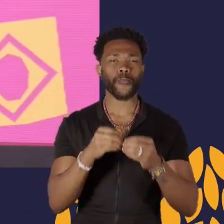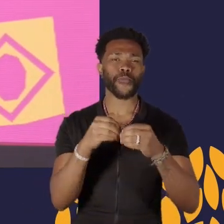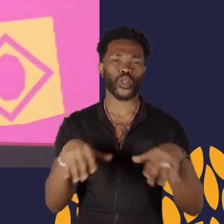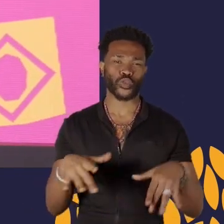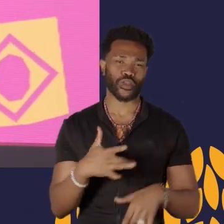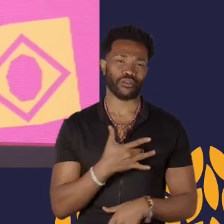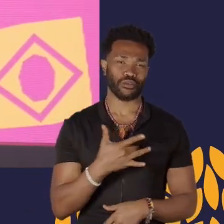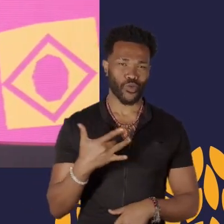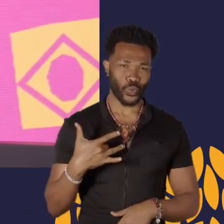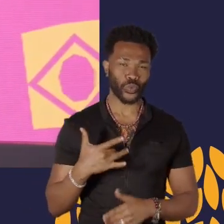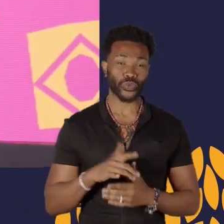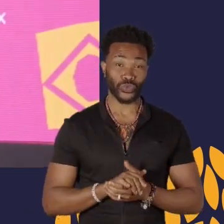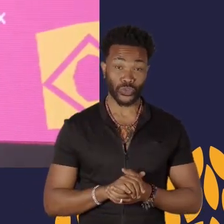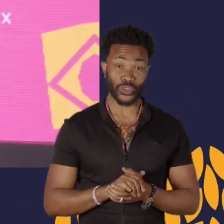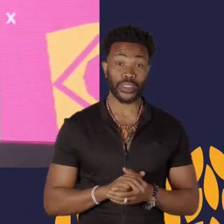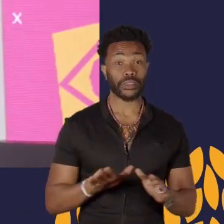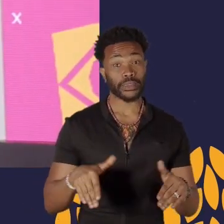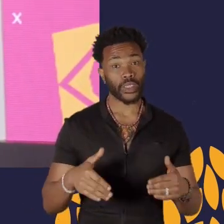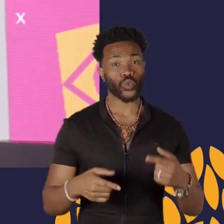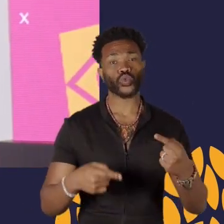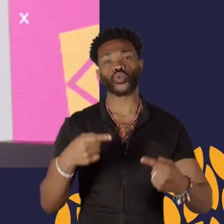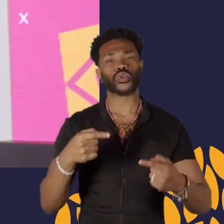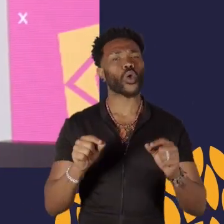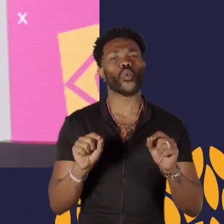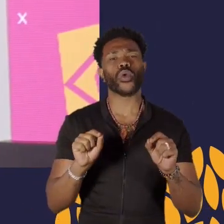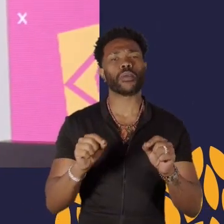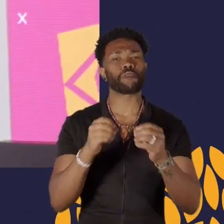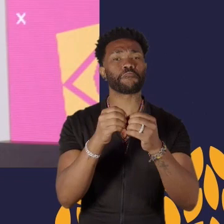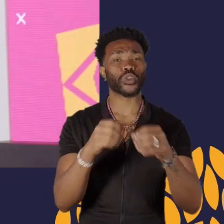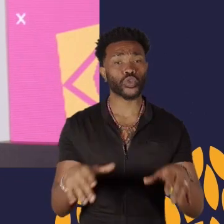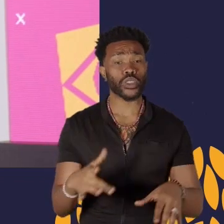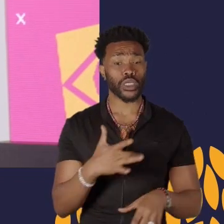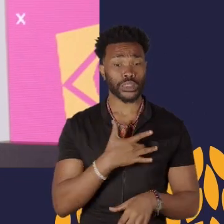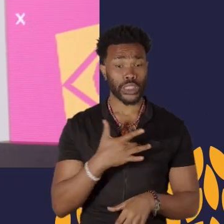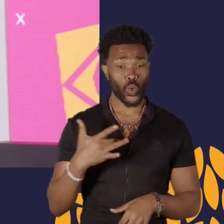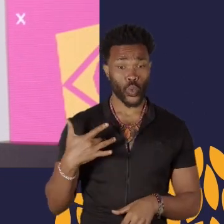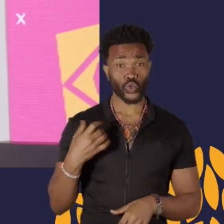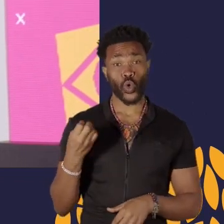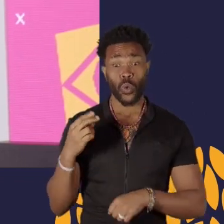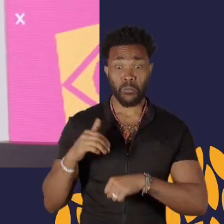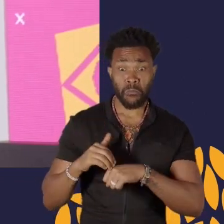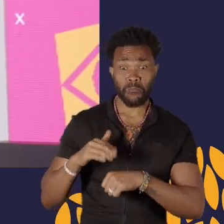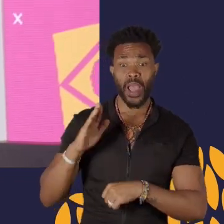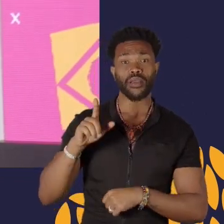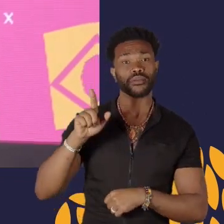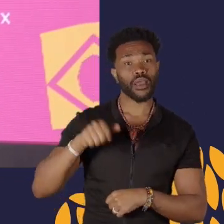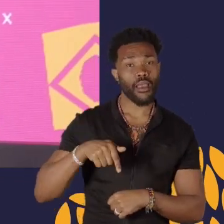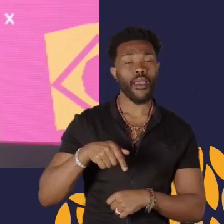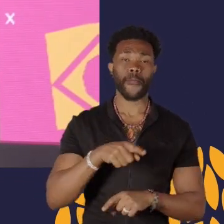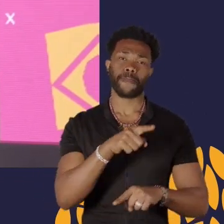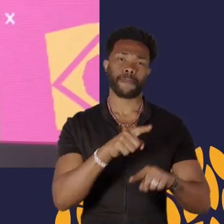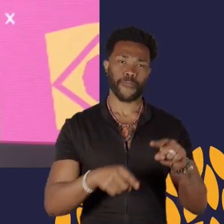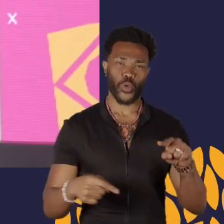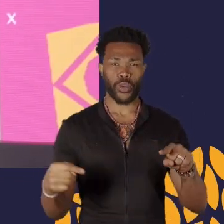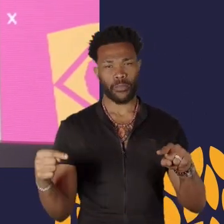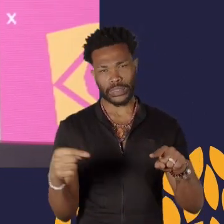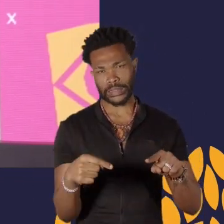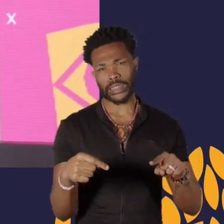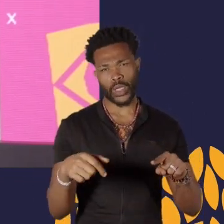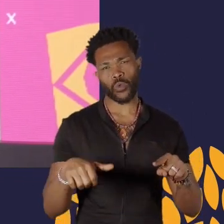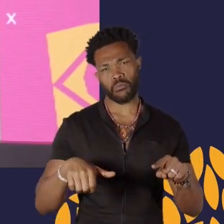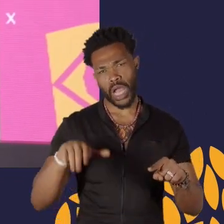saúde, né? Então, a grande discussão é o que faz mal, ou mais mal, é a proibição, que é muito